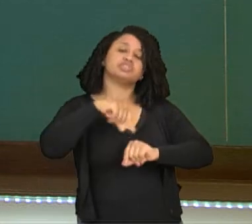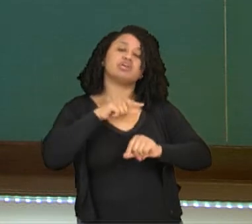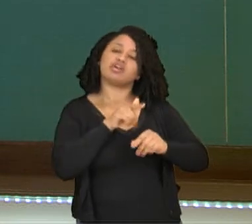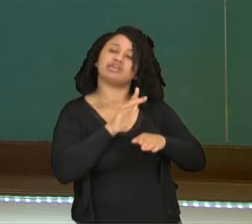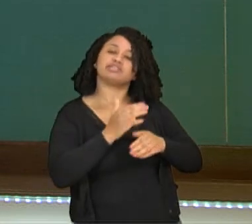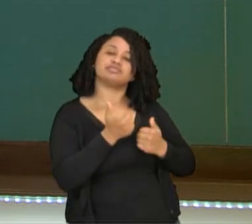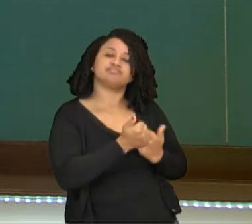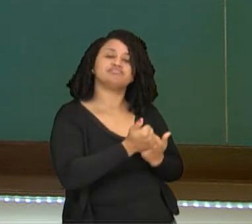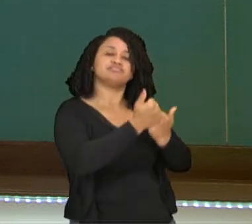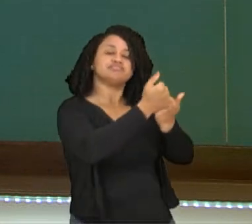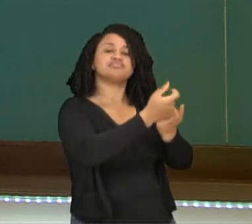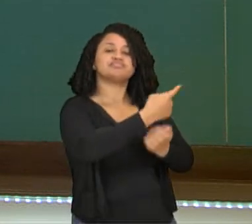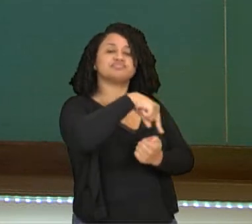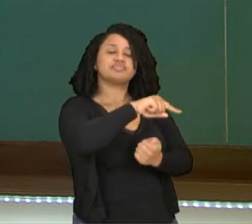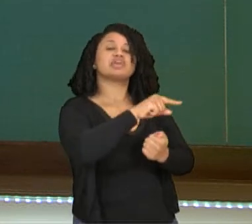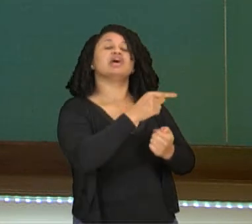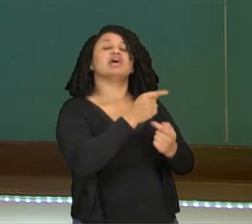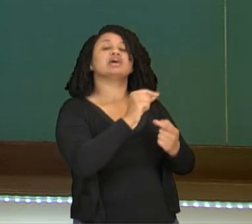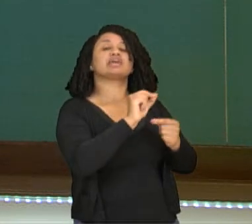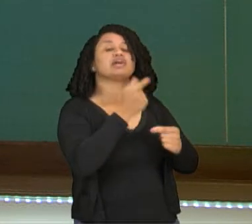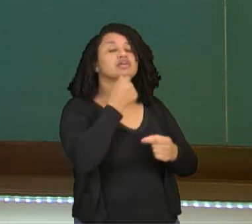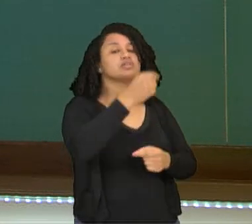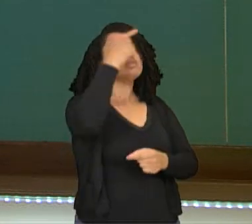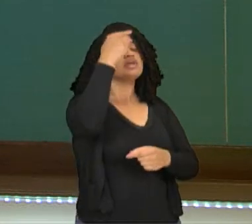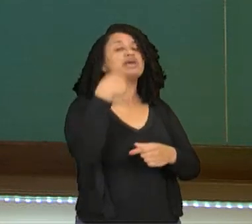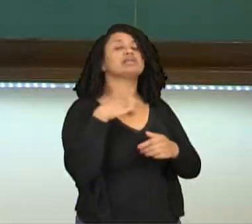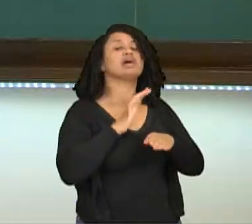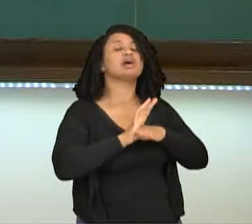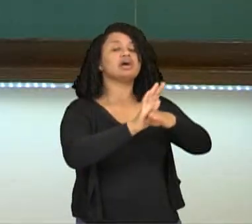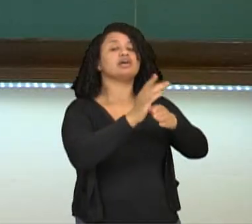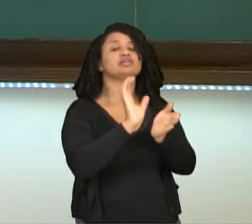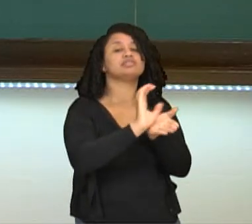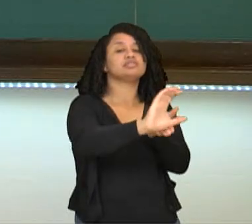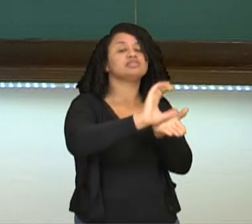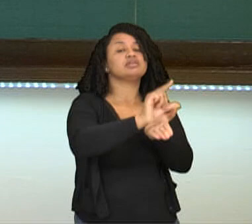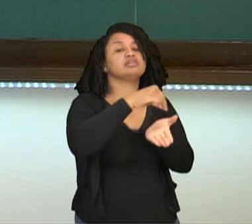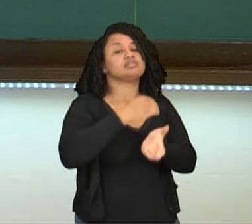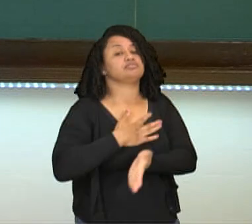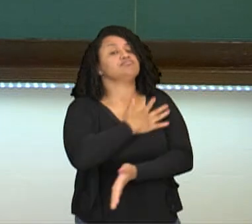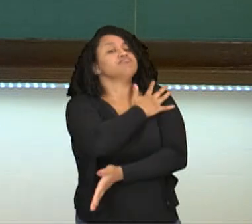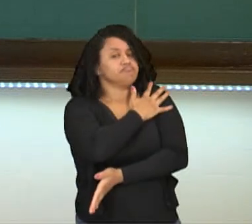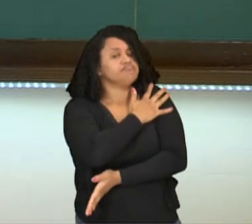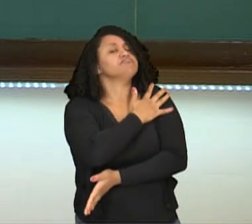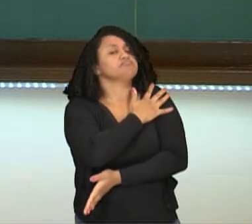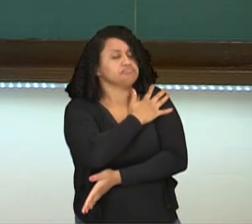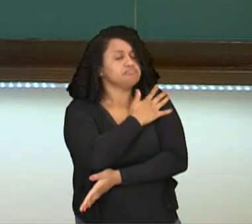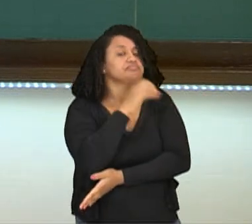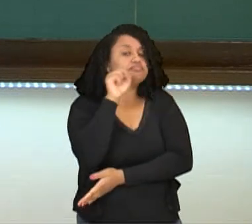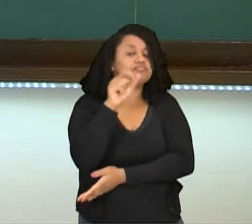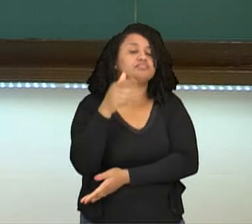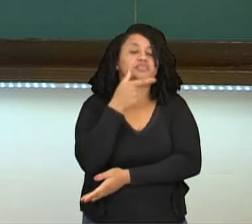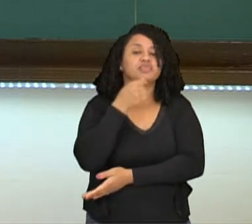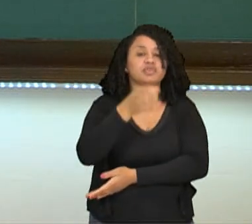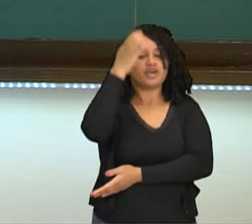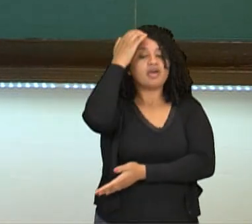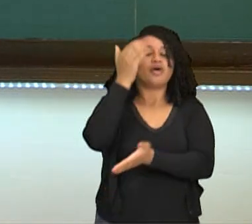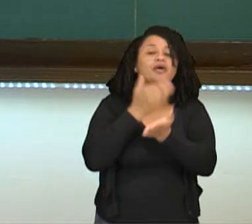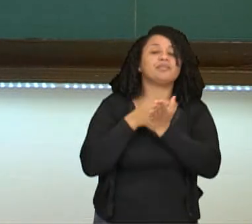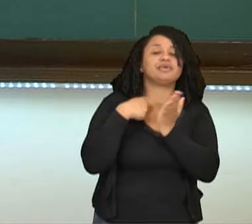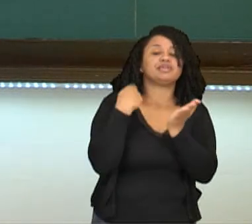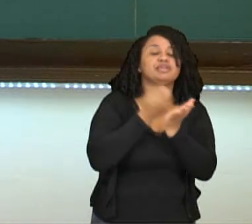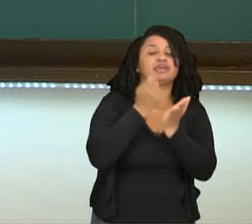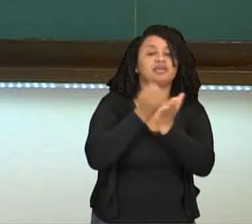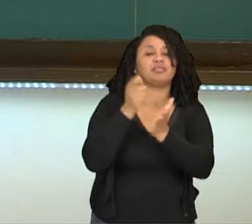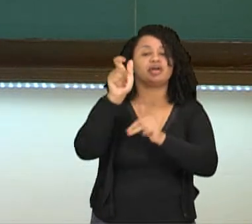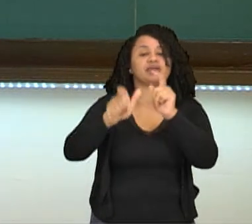financiar, vamos ajudar os reis a financiar o exército. Isso mesmo, os reis começam a pagar